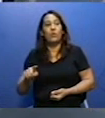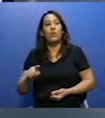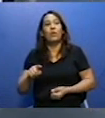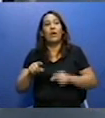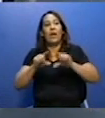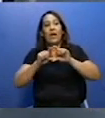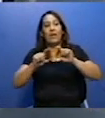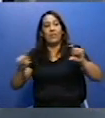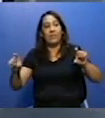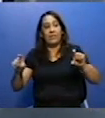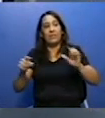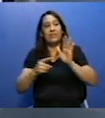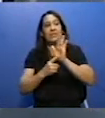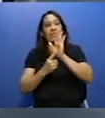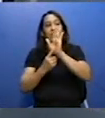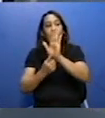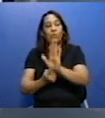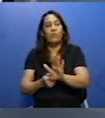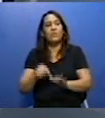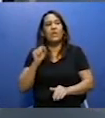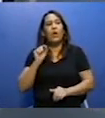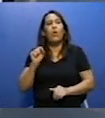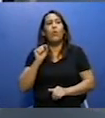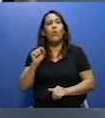frase que apresenta o que